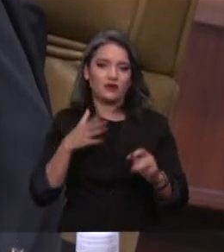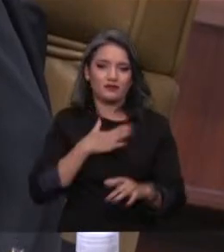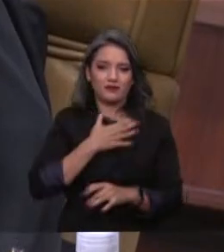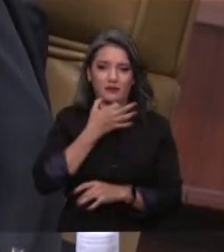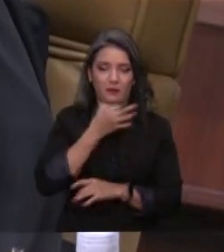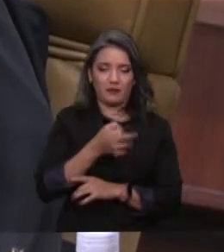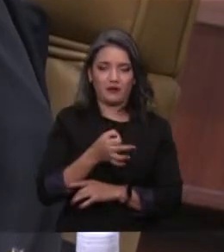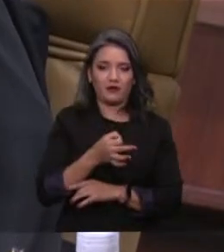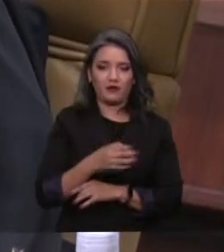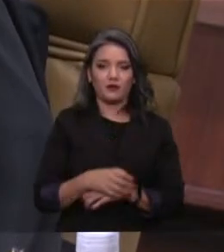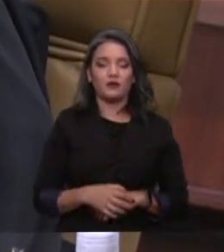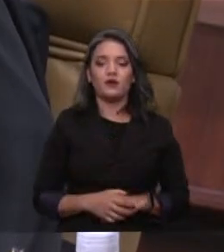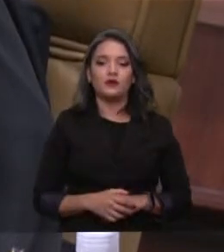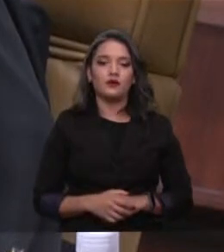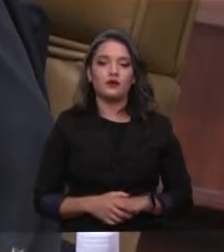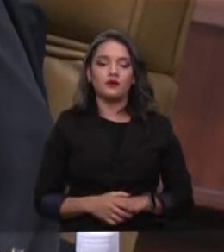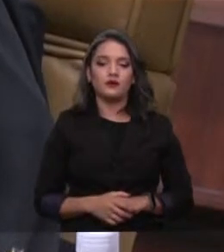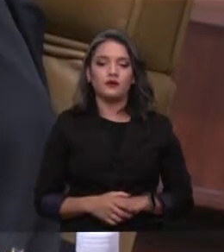juízo,